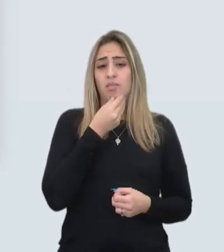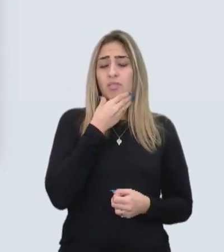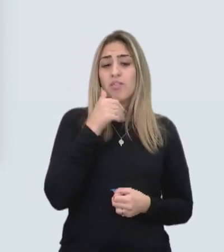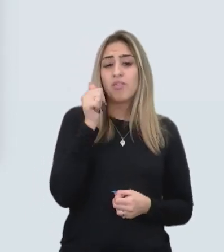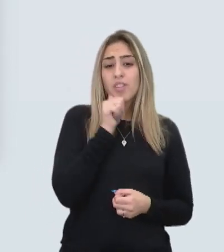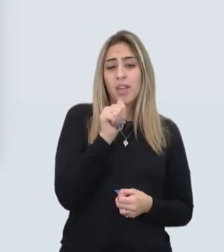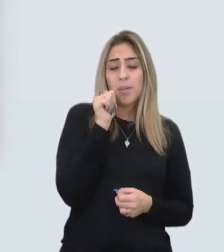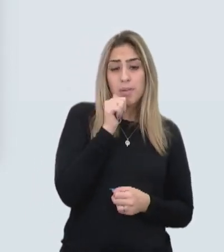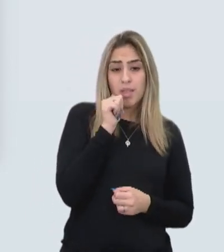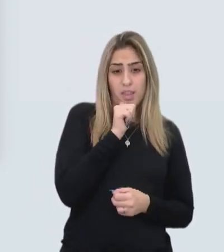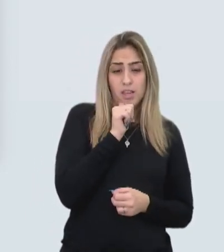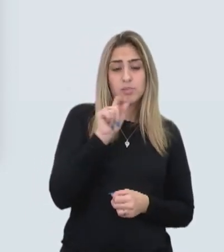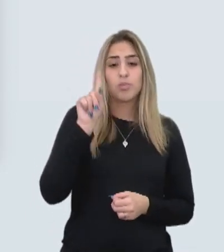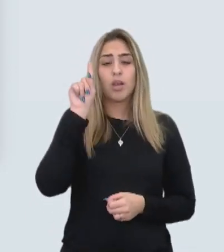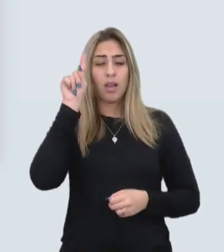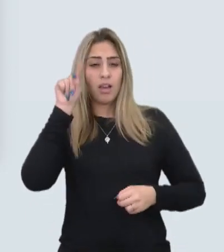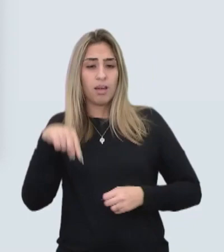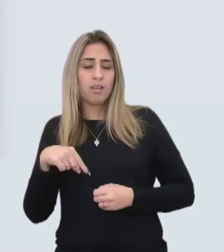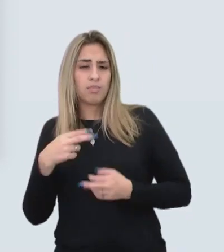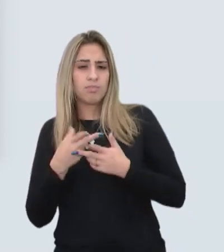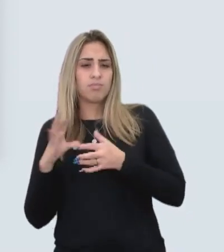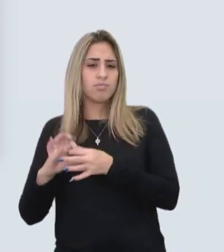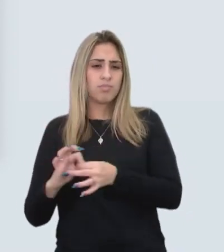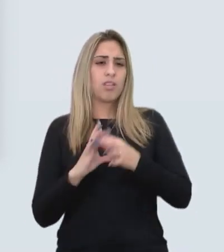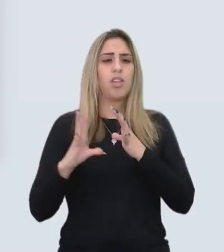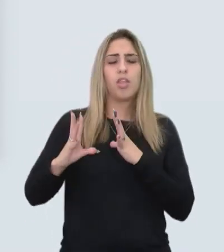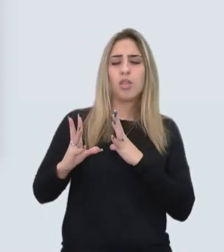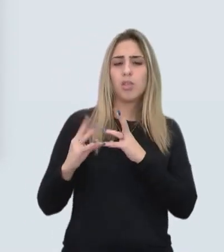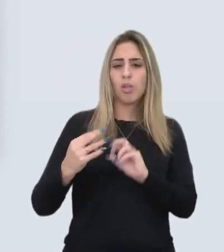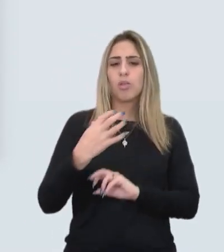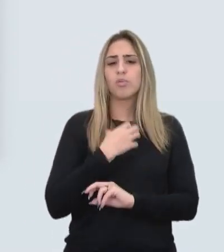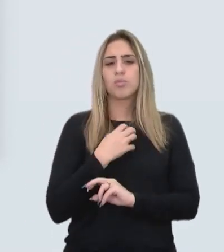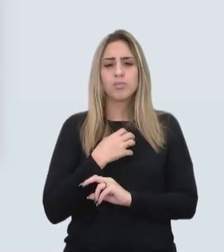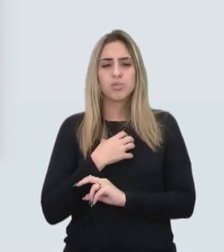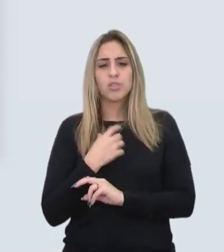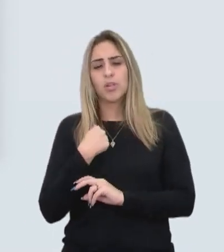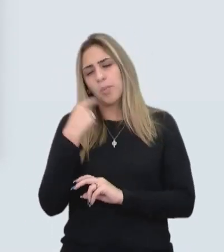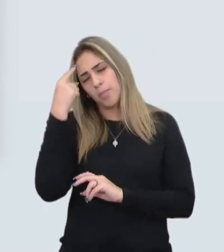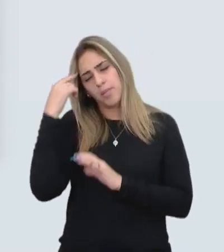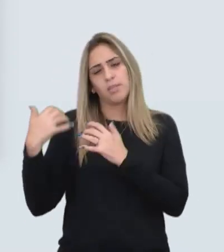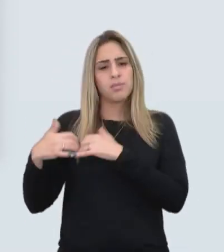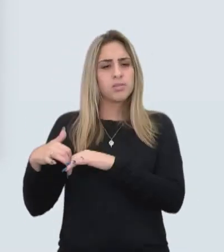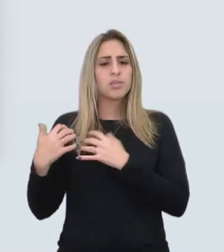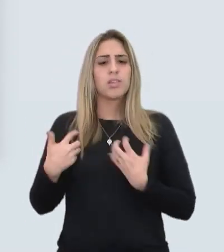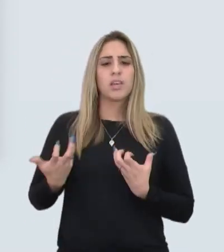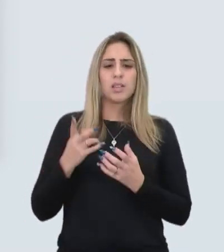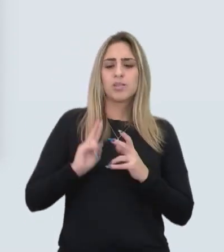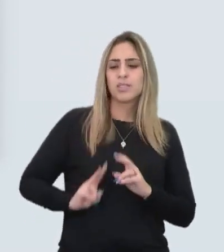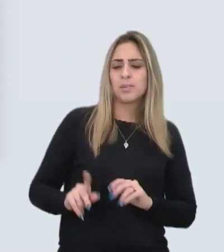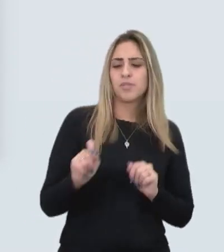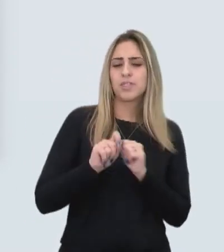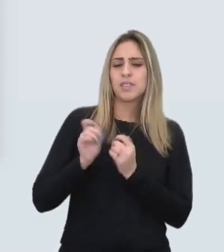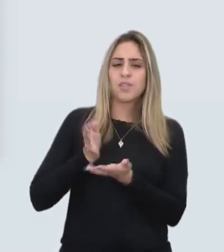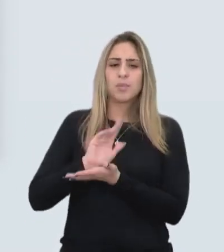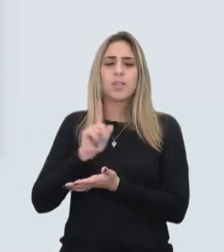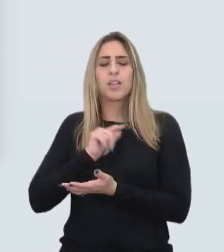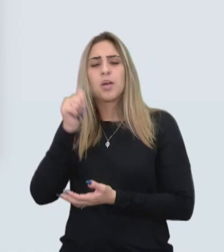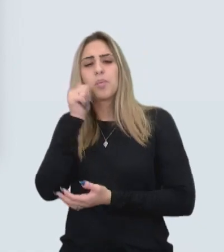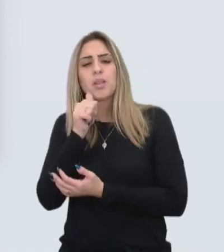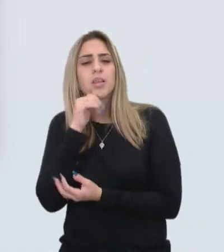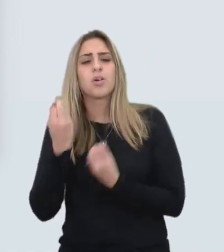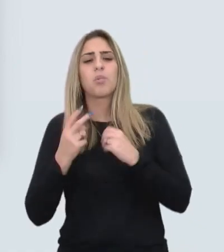totalmente associado a todo o meu fazer e a maneira como eu penso cinema. Quero sempre fazer filmes que tenham mulheres, não só